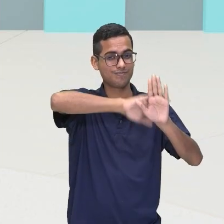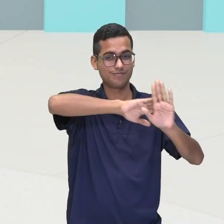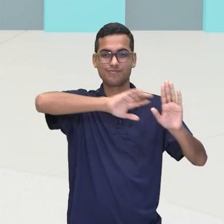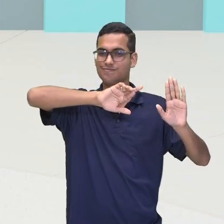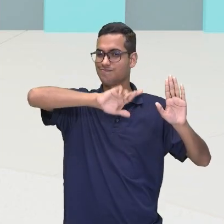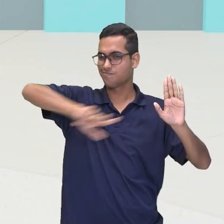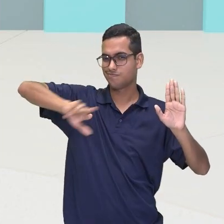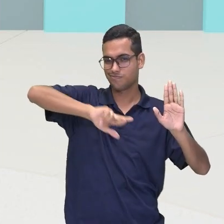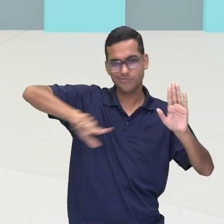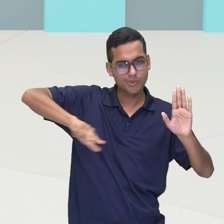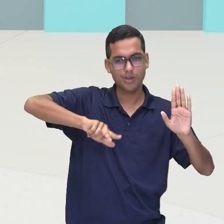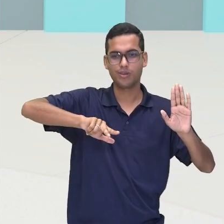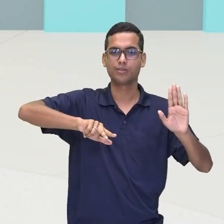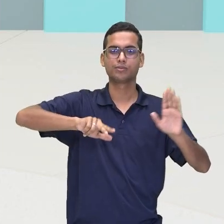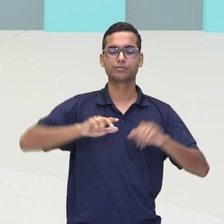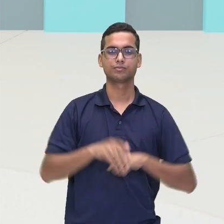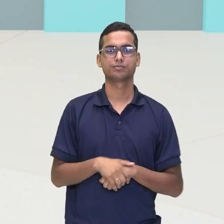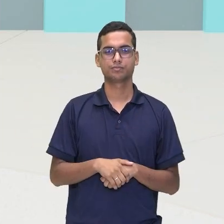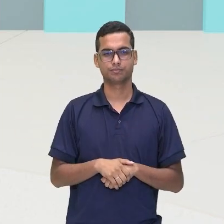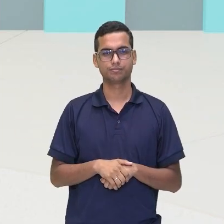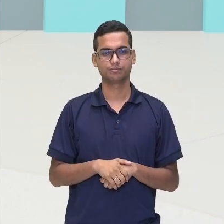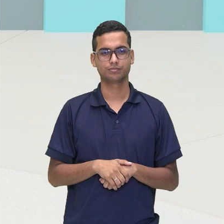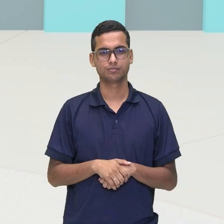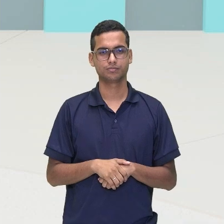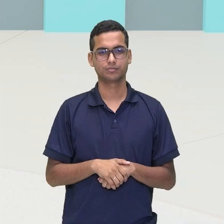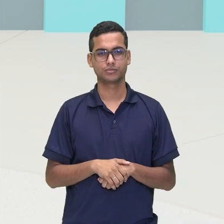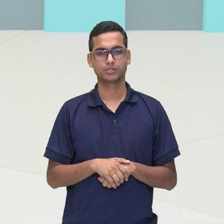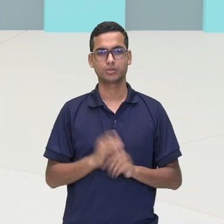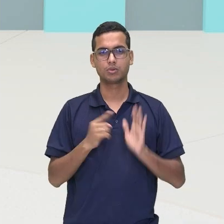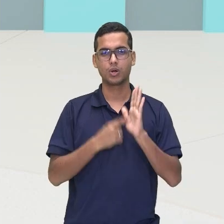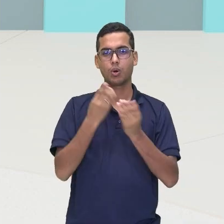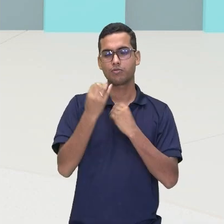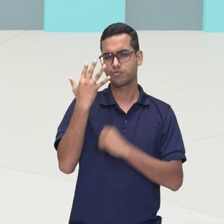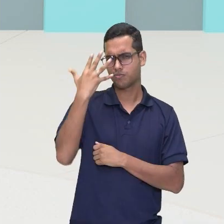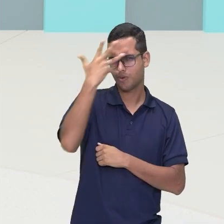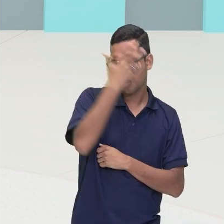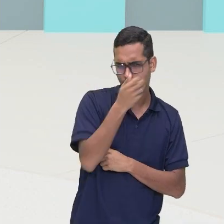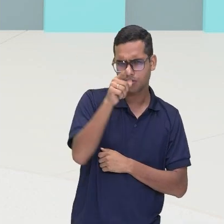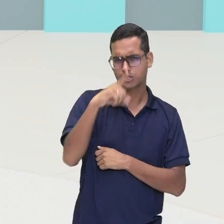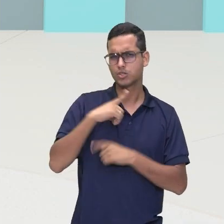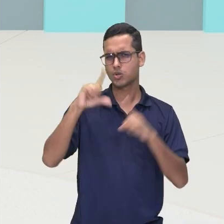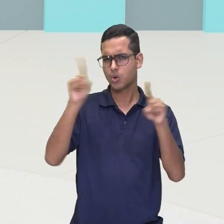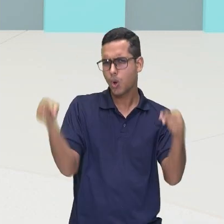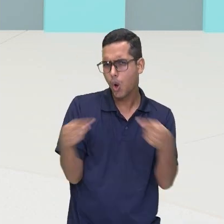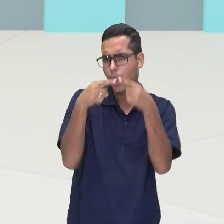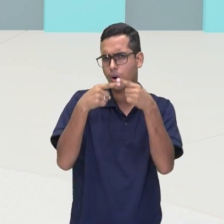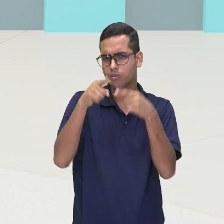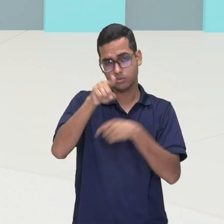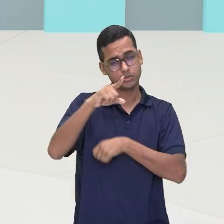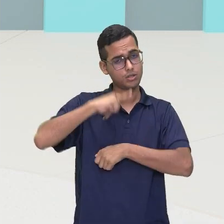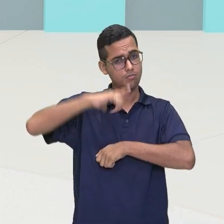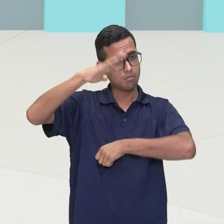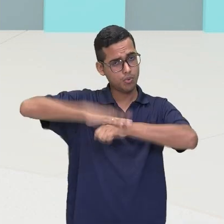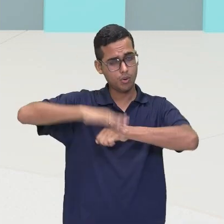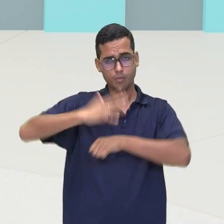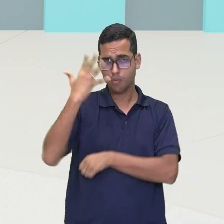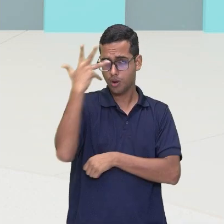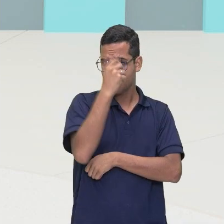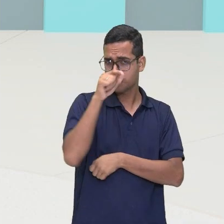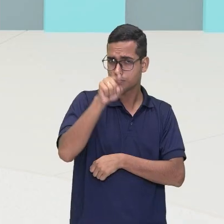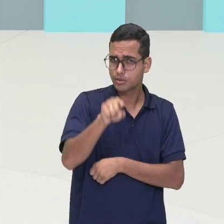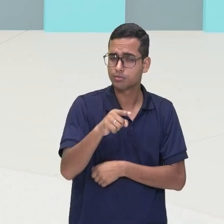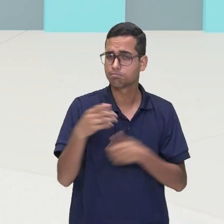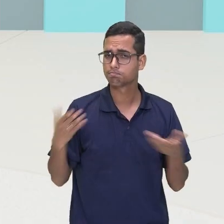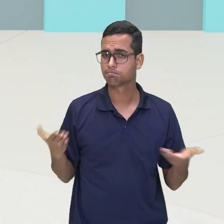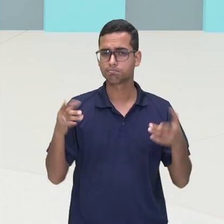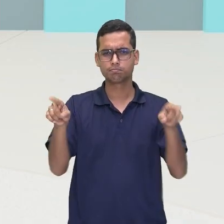bonito, o belo. Mas será que você se encaixa nisso? Você não já tem a sua beleza? Então, eu